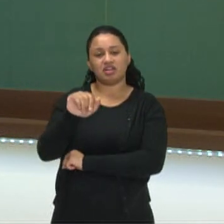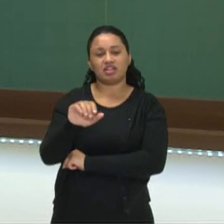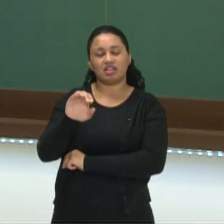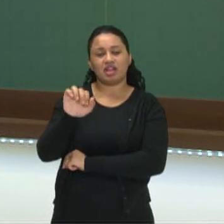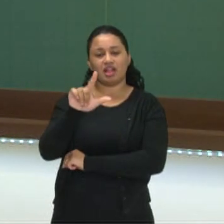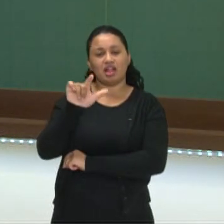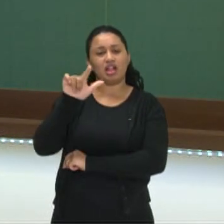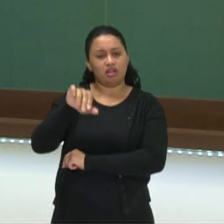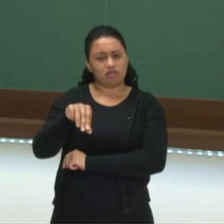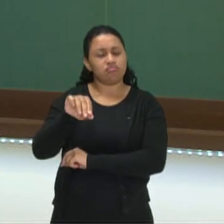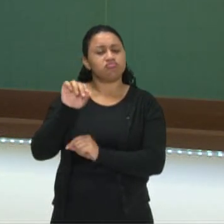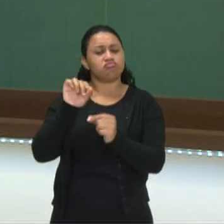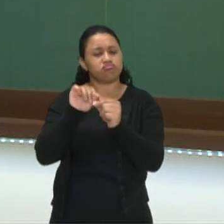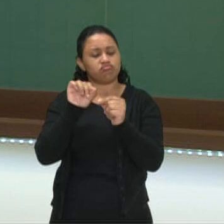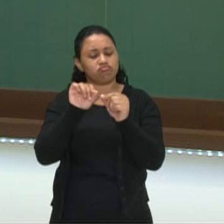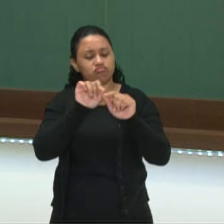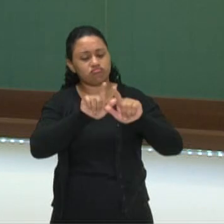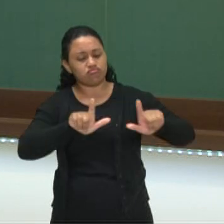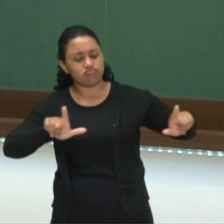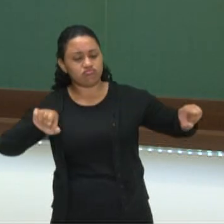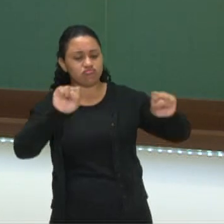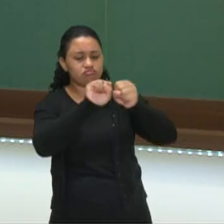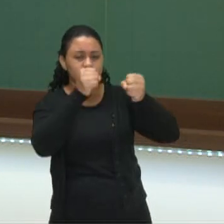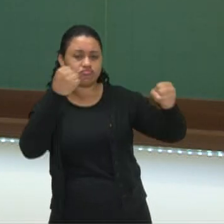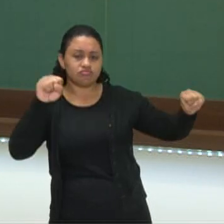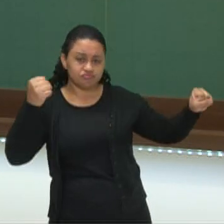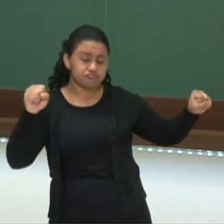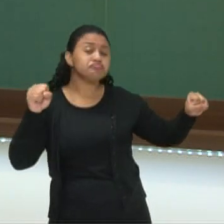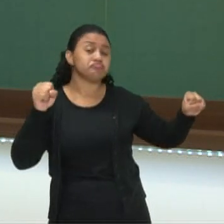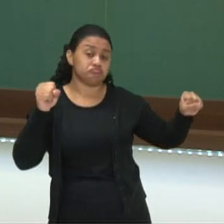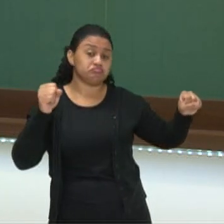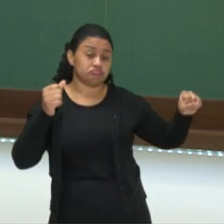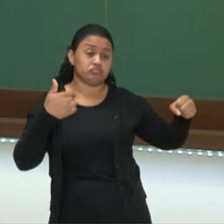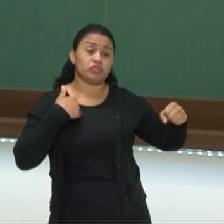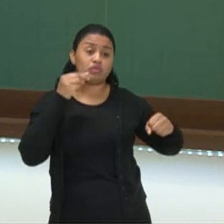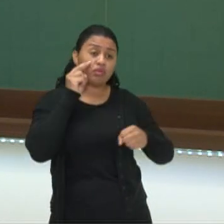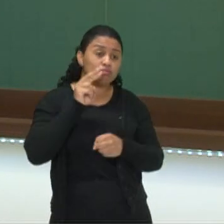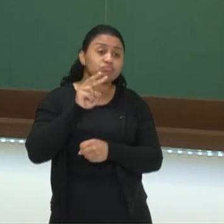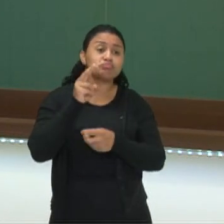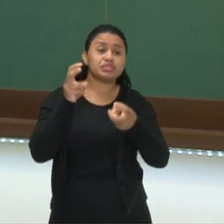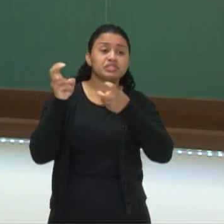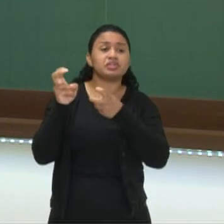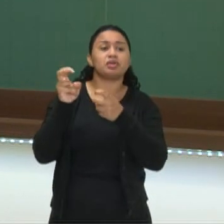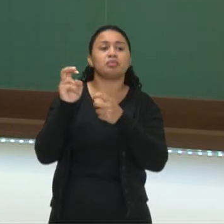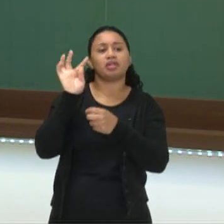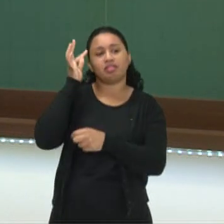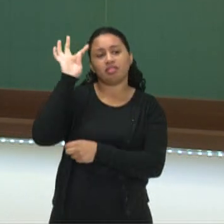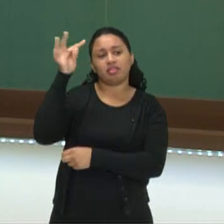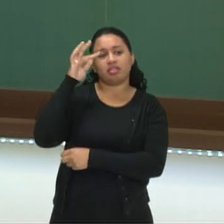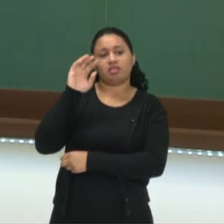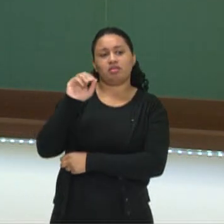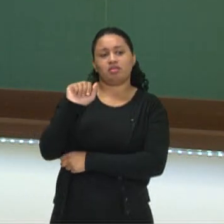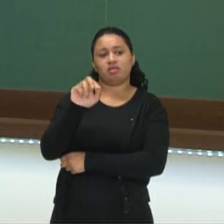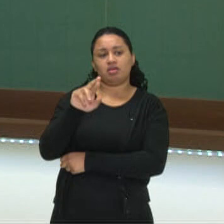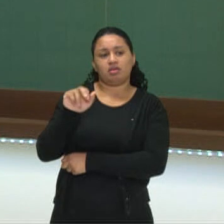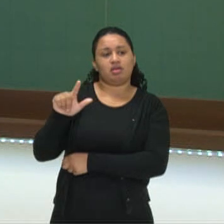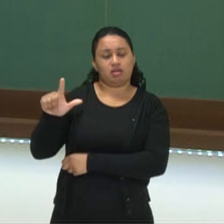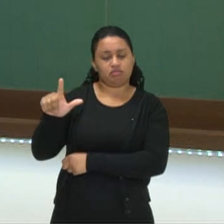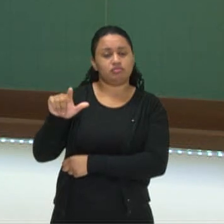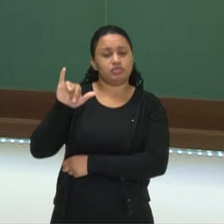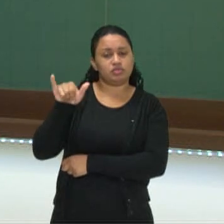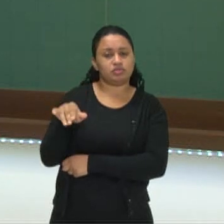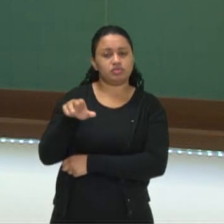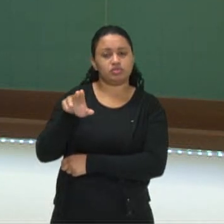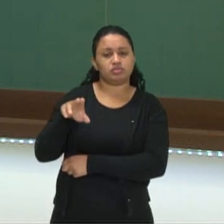nessa época fazendo grandes murais. E ele também olha muito a questão das teorias de Carl Jung, essa coisa do interior. Nós tínhamos nessa